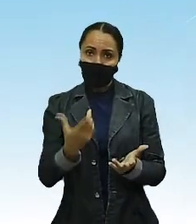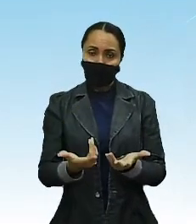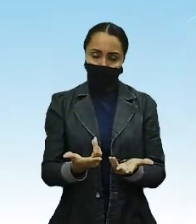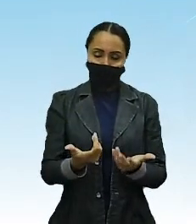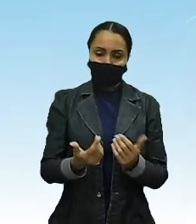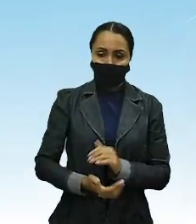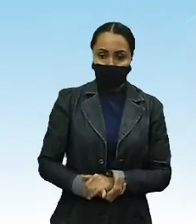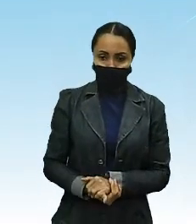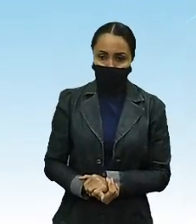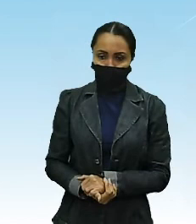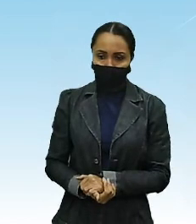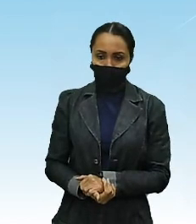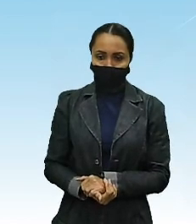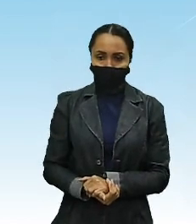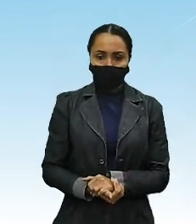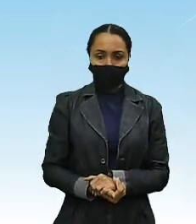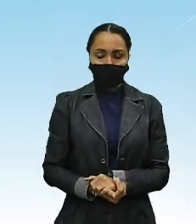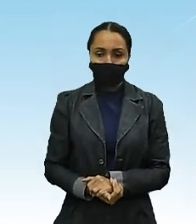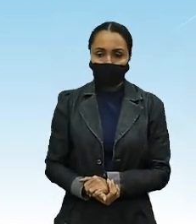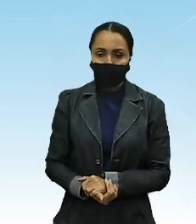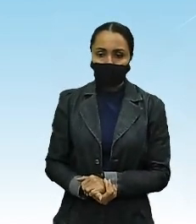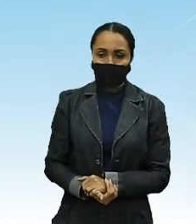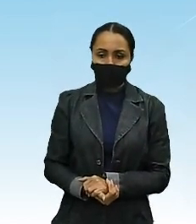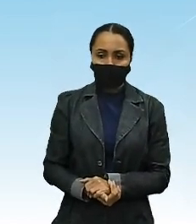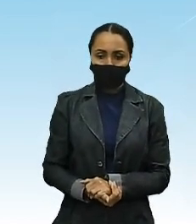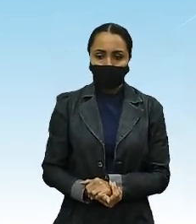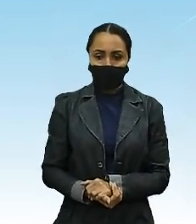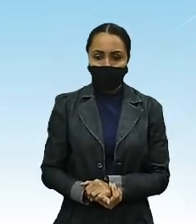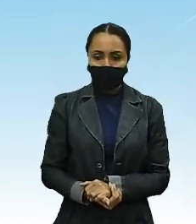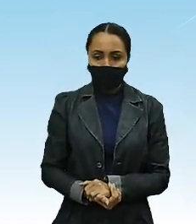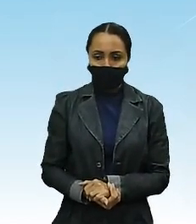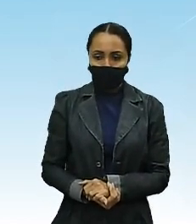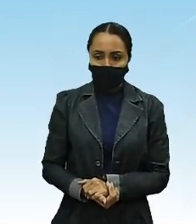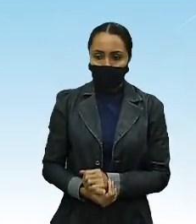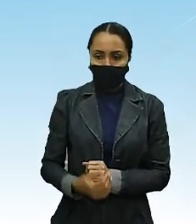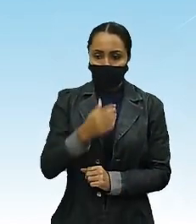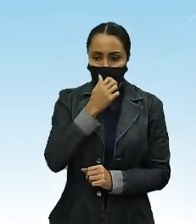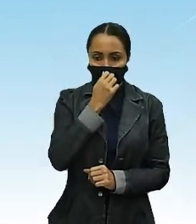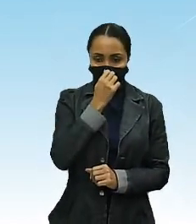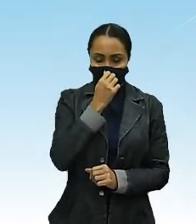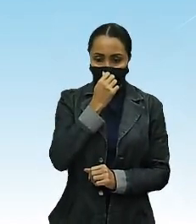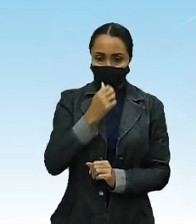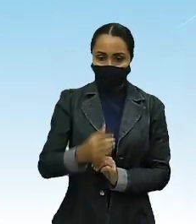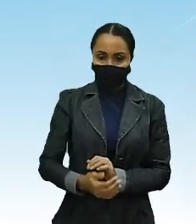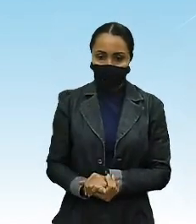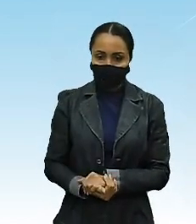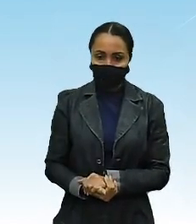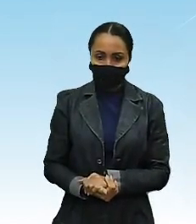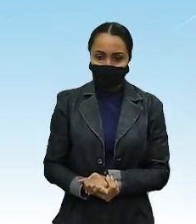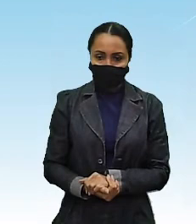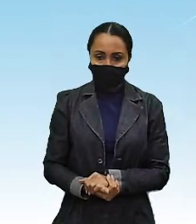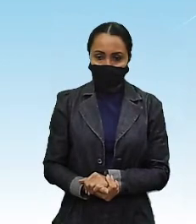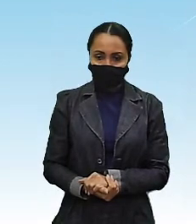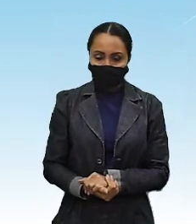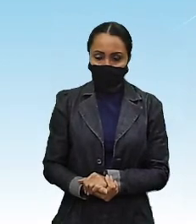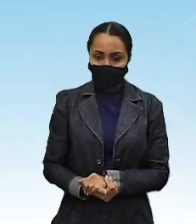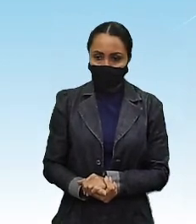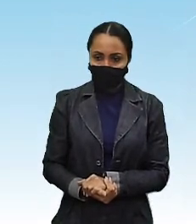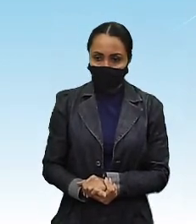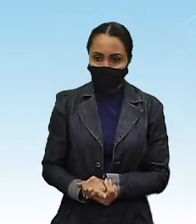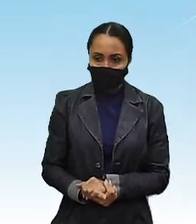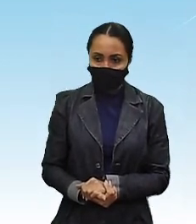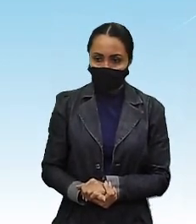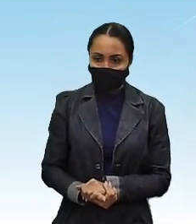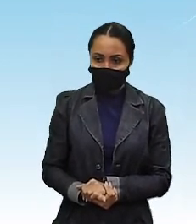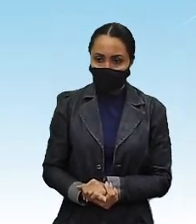tá bom? Tranquilo? Então vamos seguir lá, ok? Aí, faltou o último, né? Volta aí, Manuel.